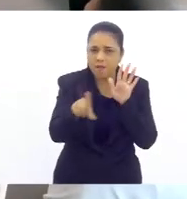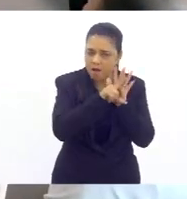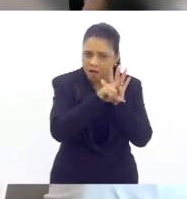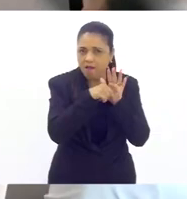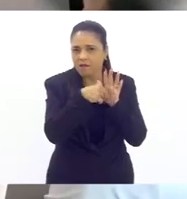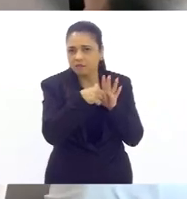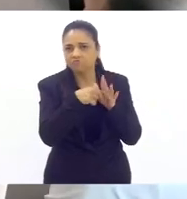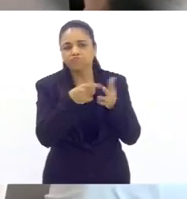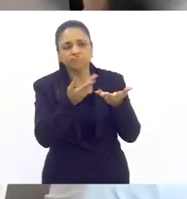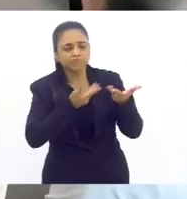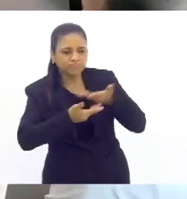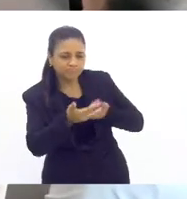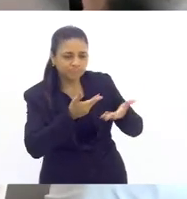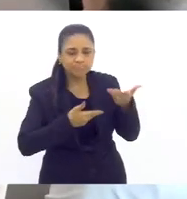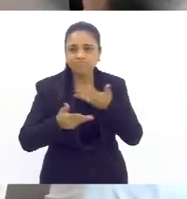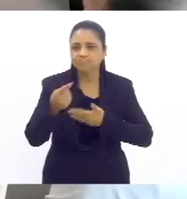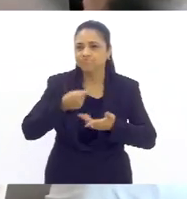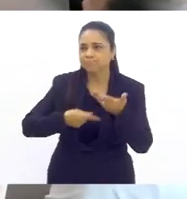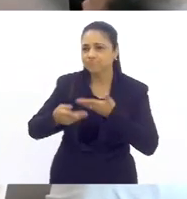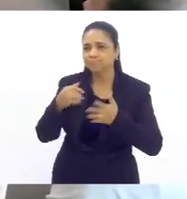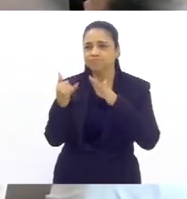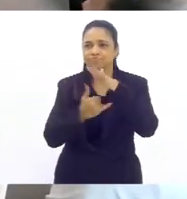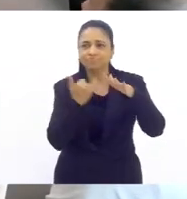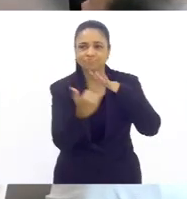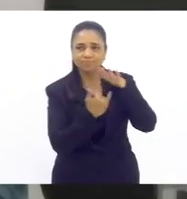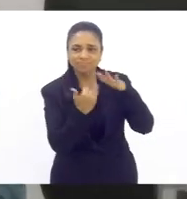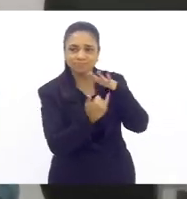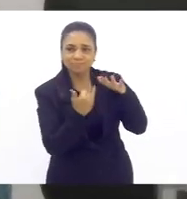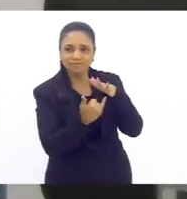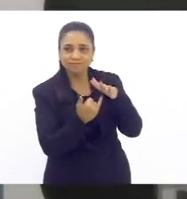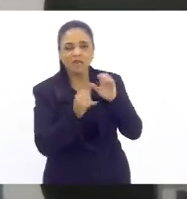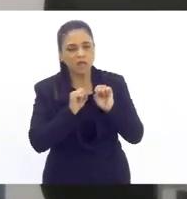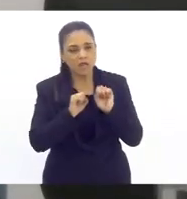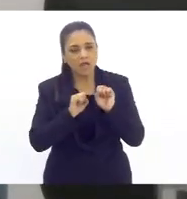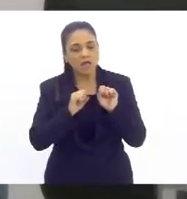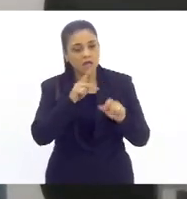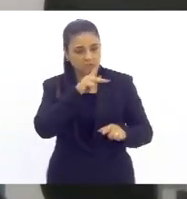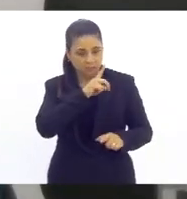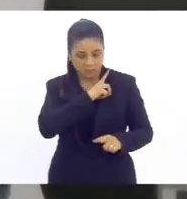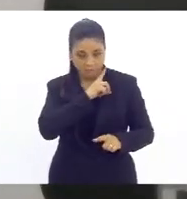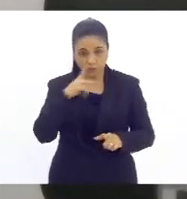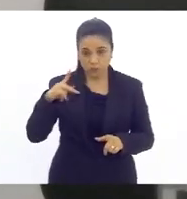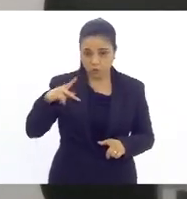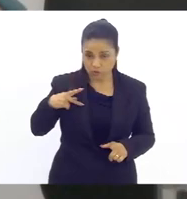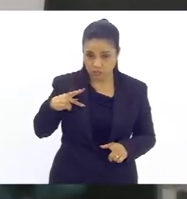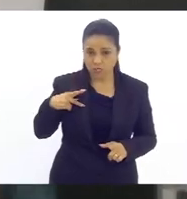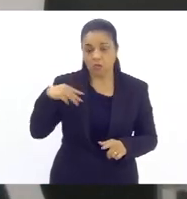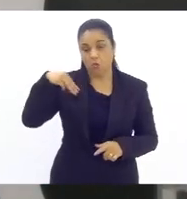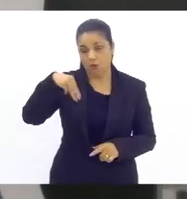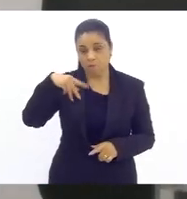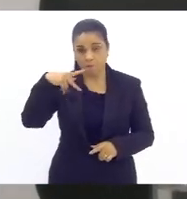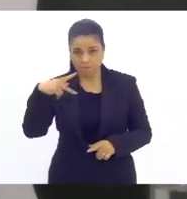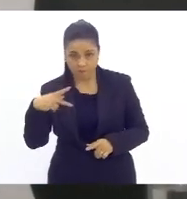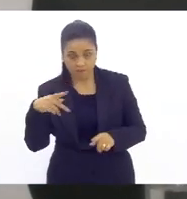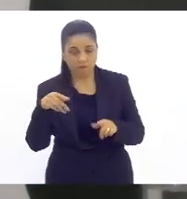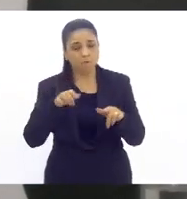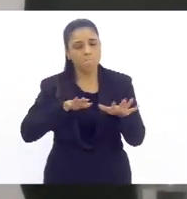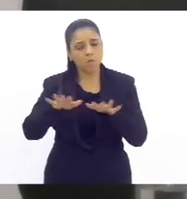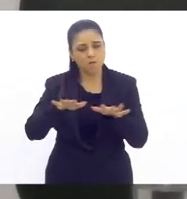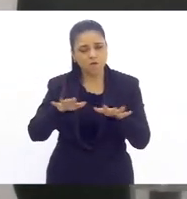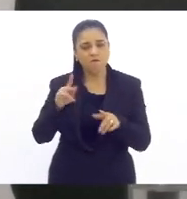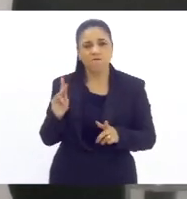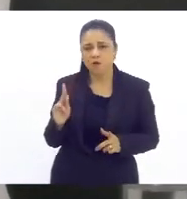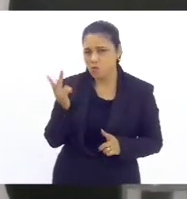de articular melhor com as nossas instituições como a defensoria o MP valorizar os movimentos que estão aqui